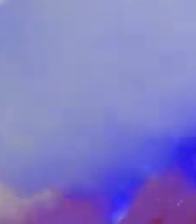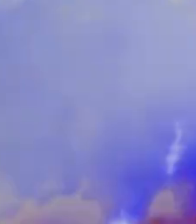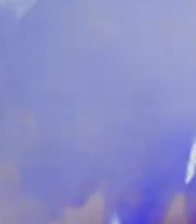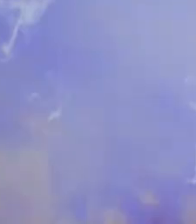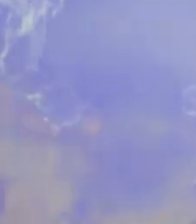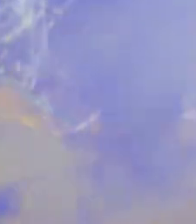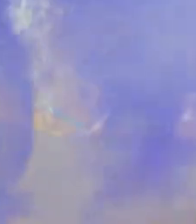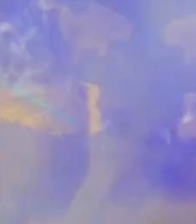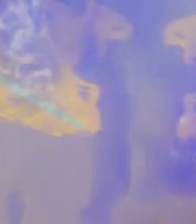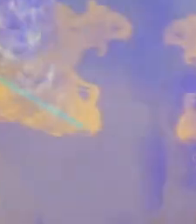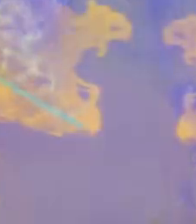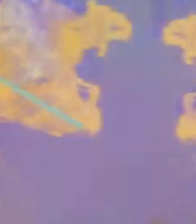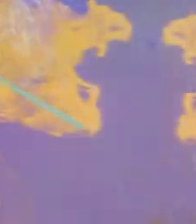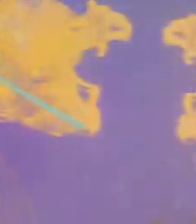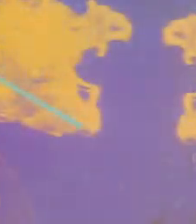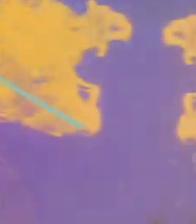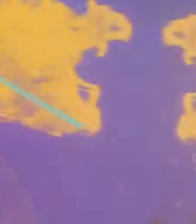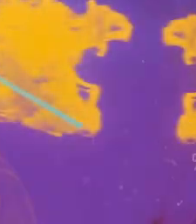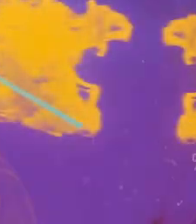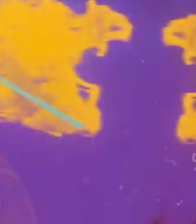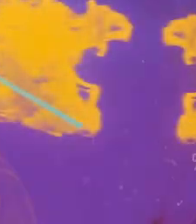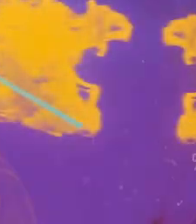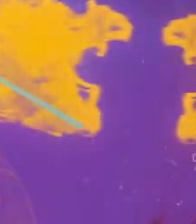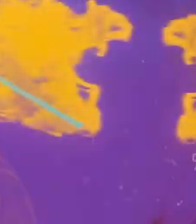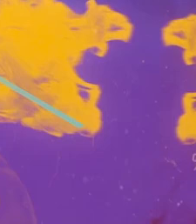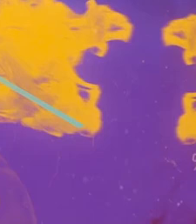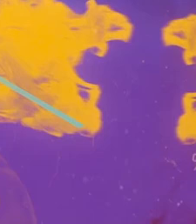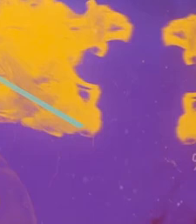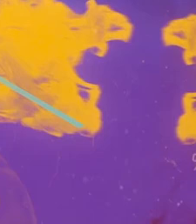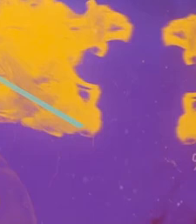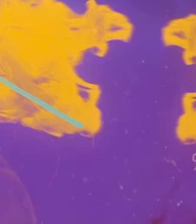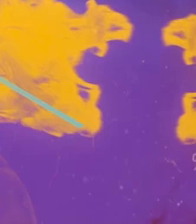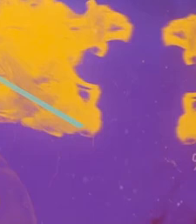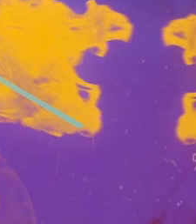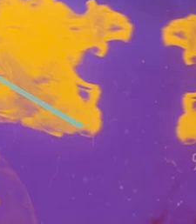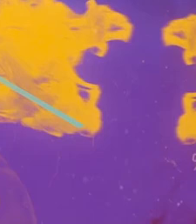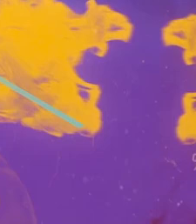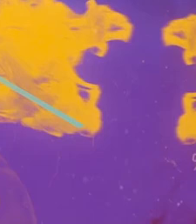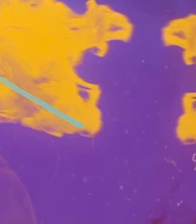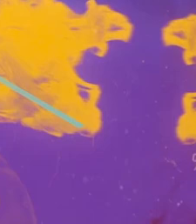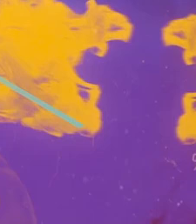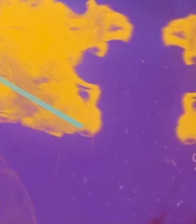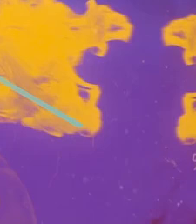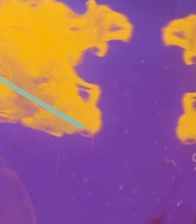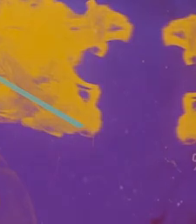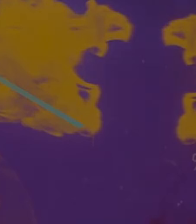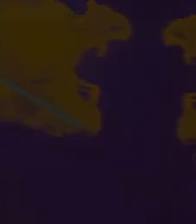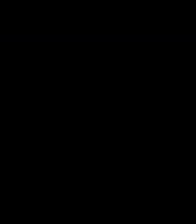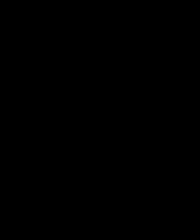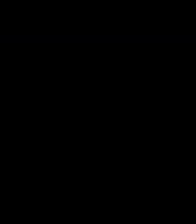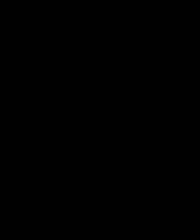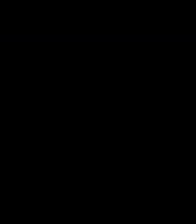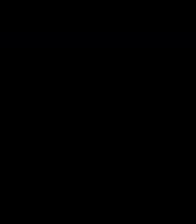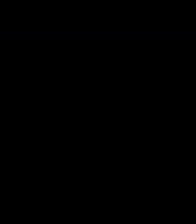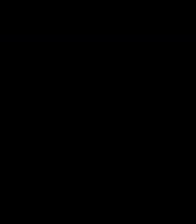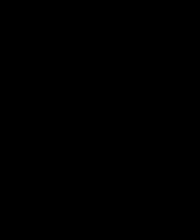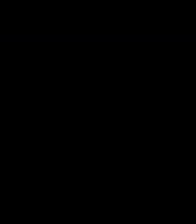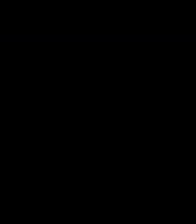no